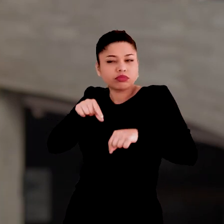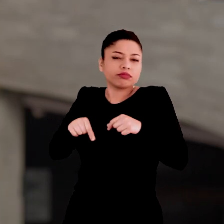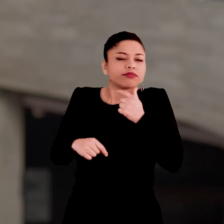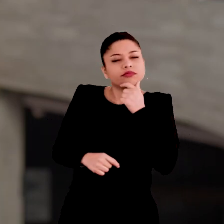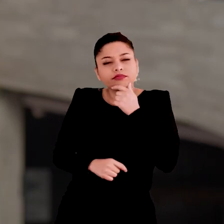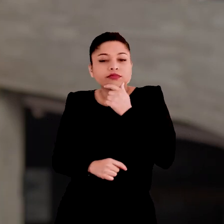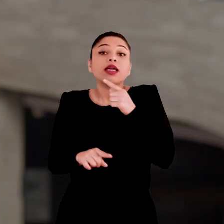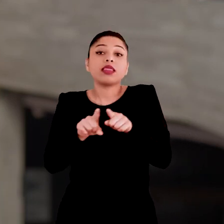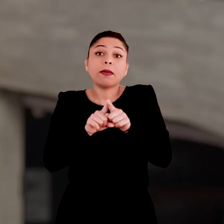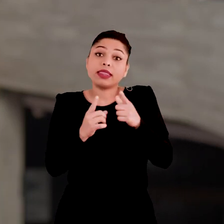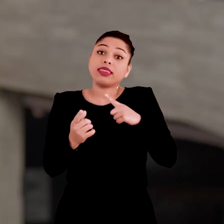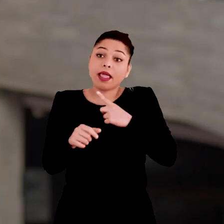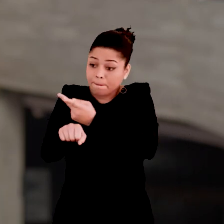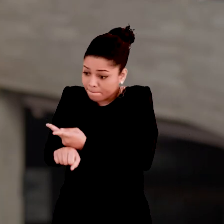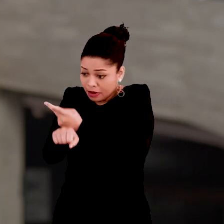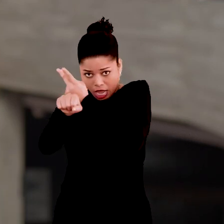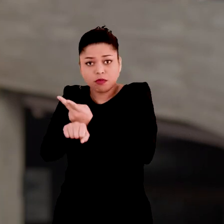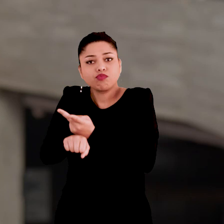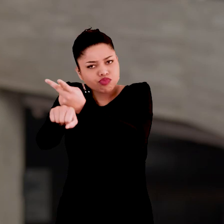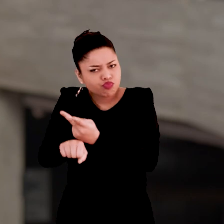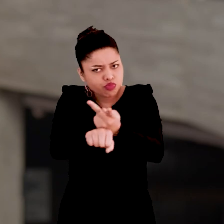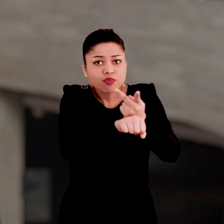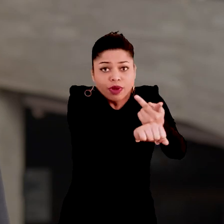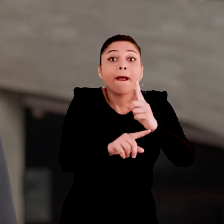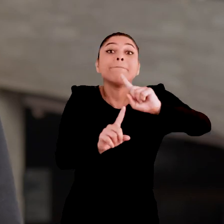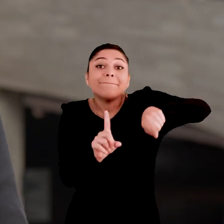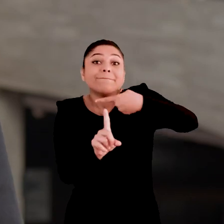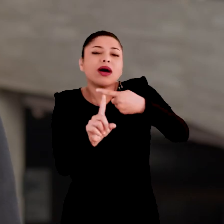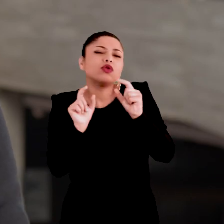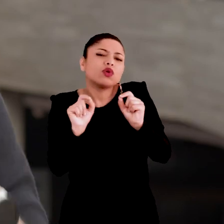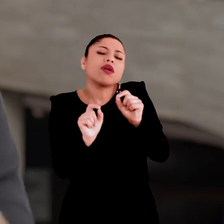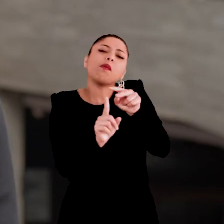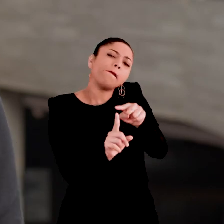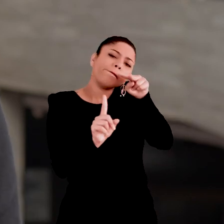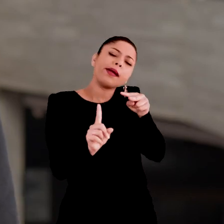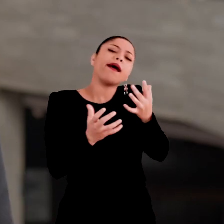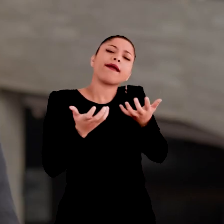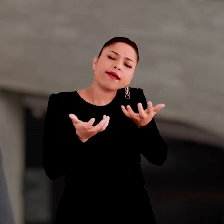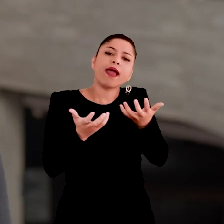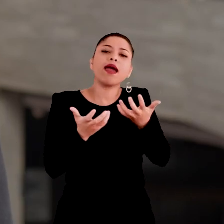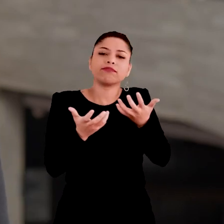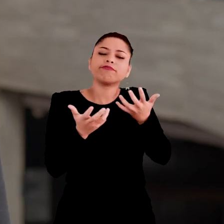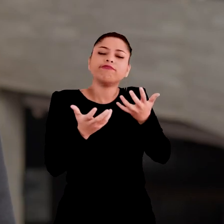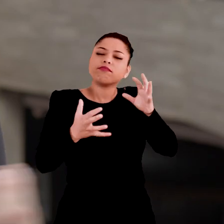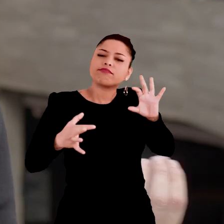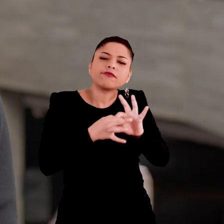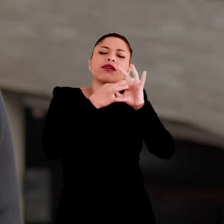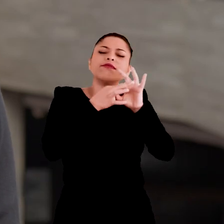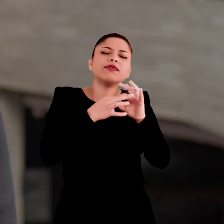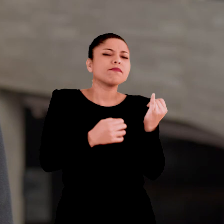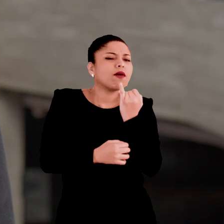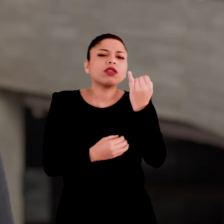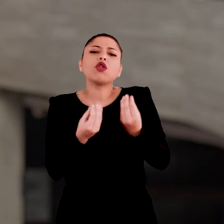premiação, a exposição aqui presente, ela traz um olhar que busca construir uma narrativa importante sobre